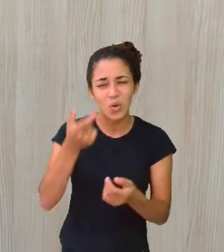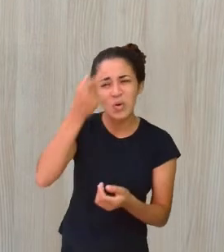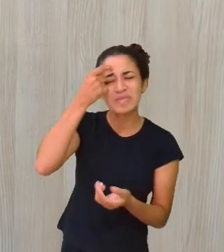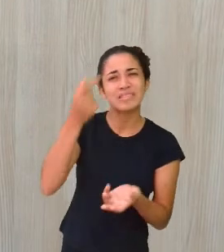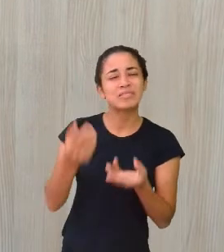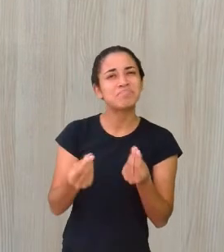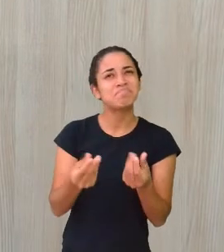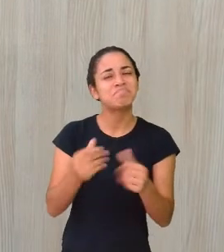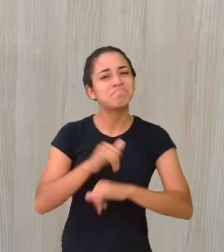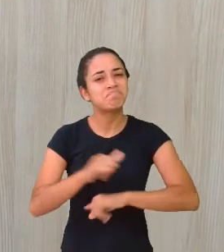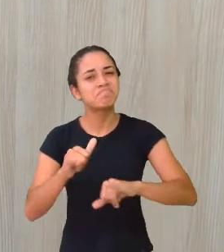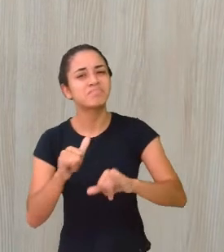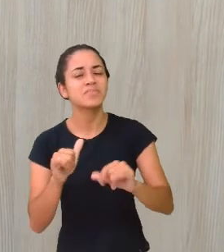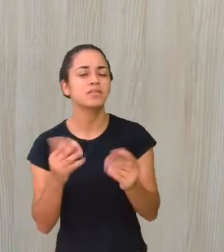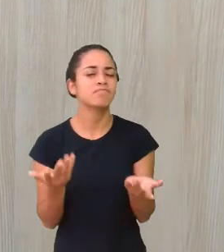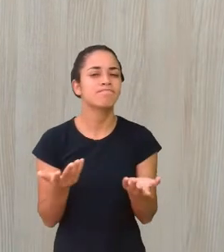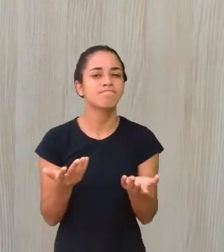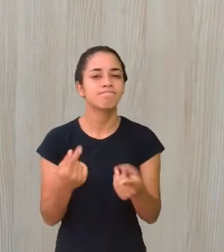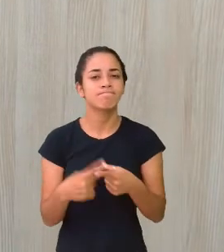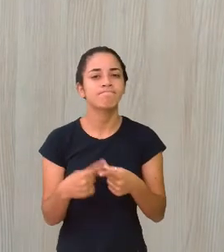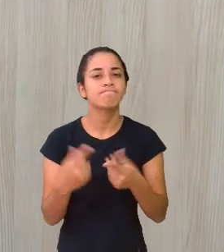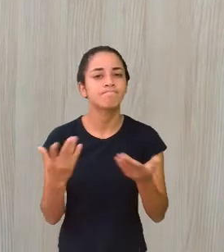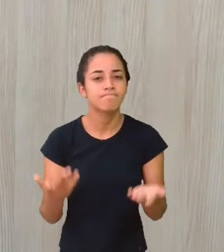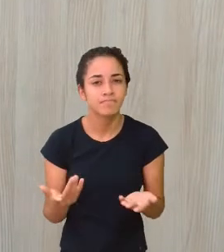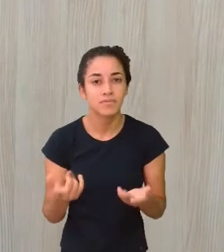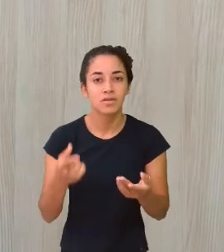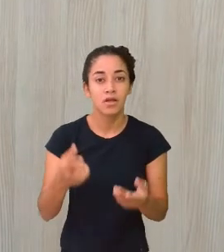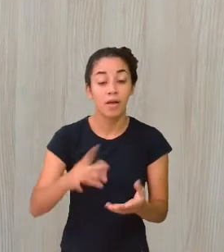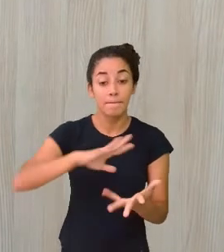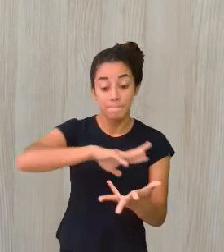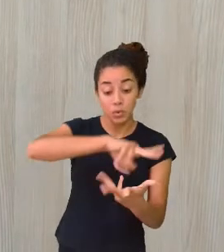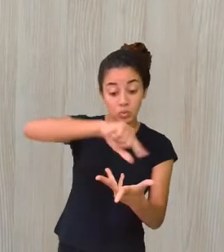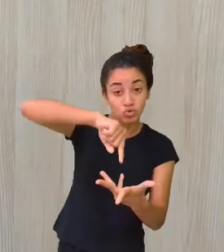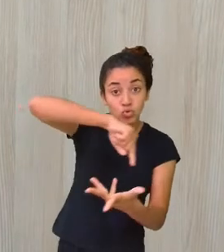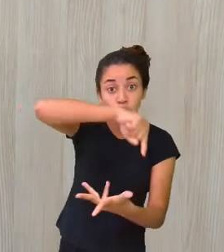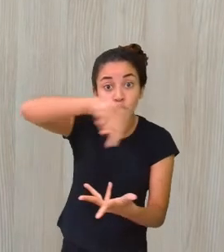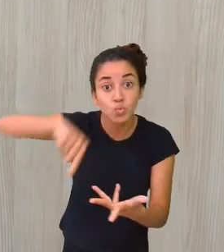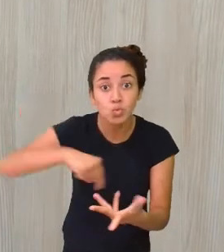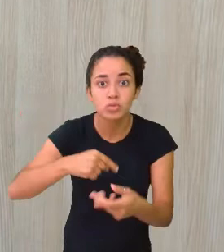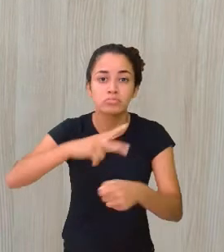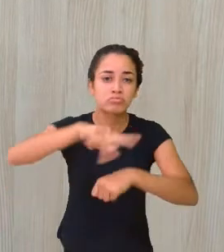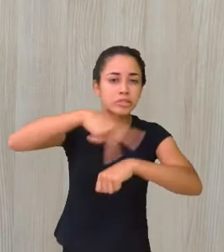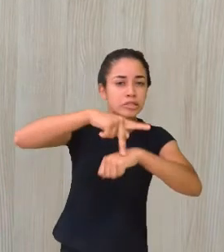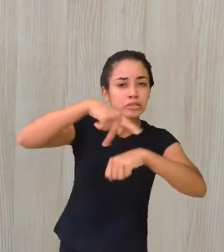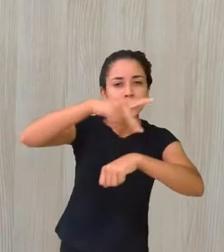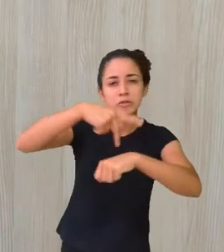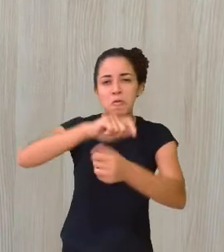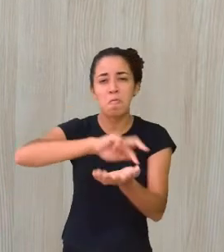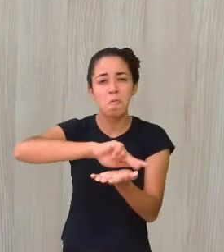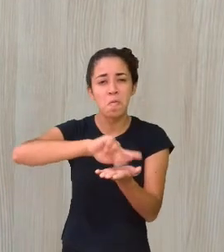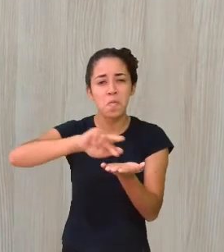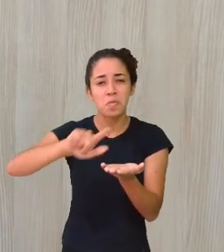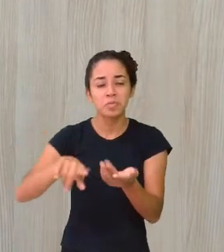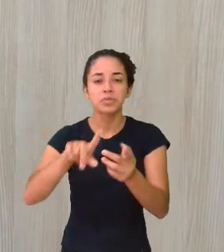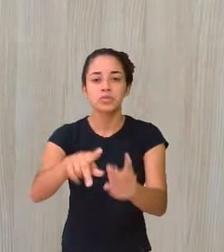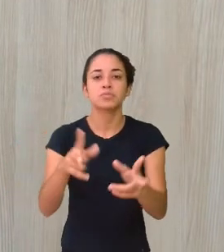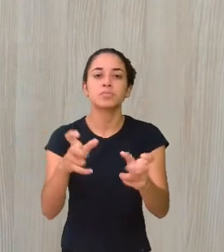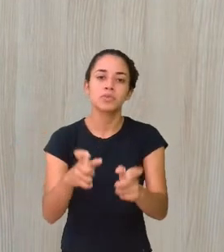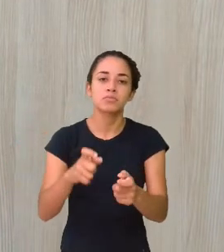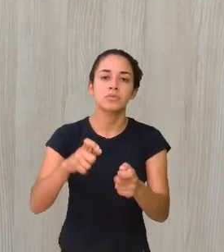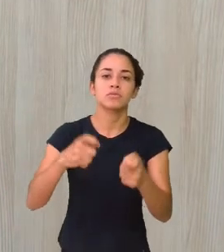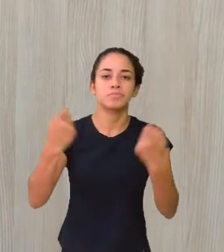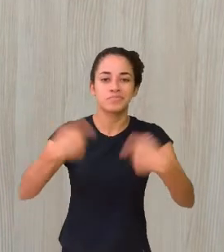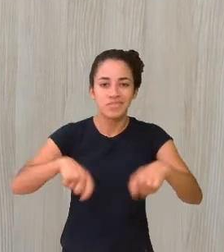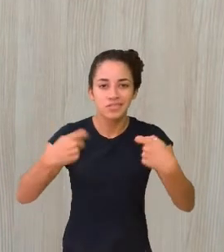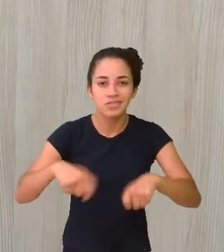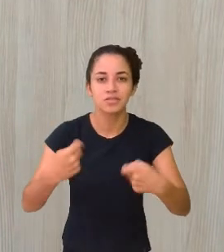quê? Então, é uma campanha, ela é conhecida internacionalmente. Então, vários países já viram que há necessidade de